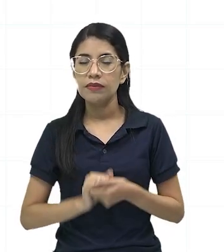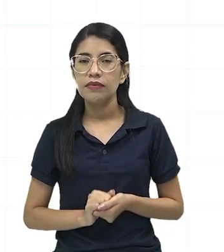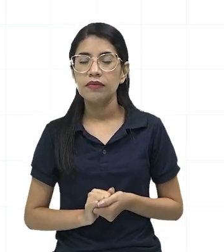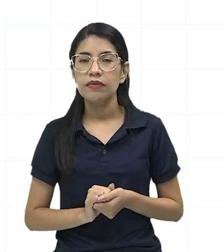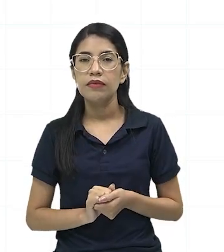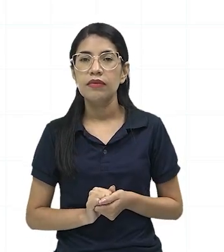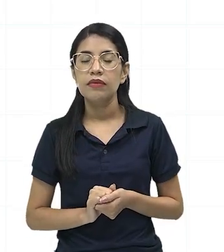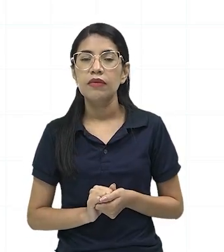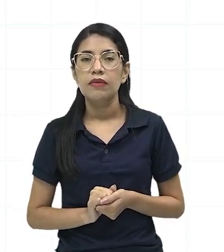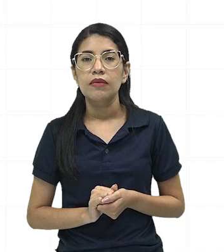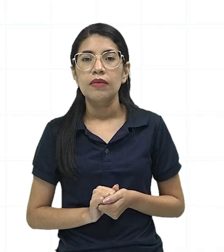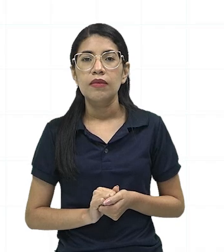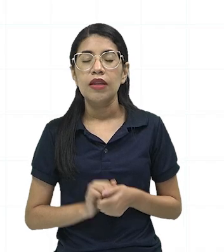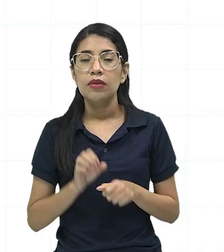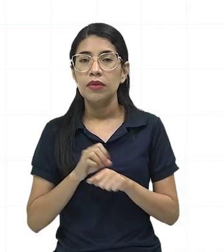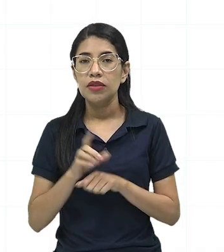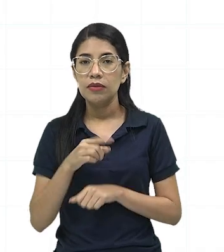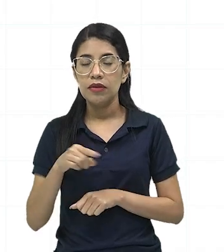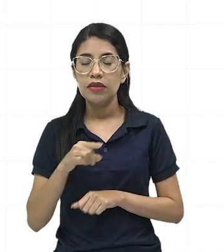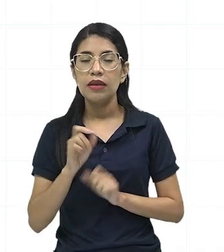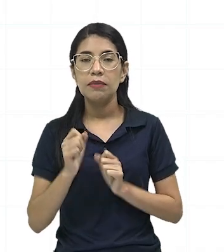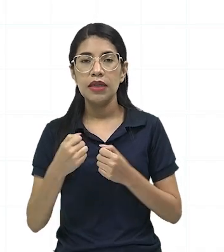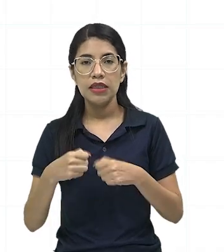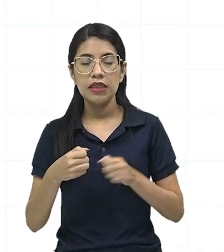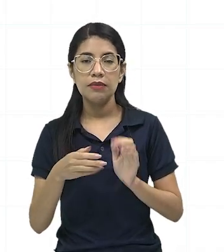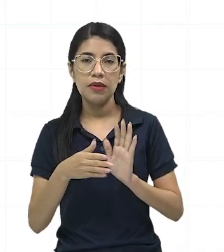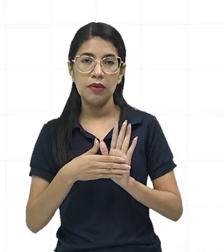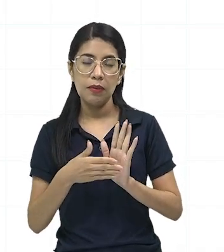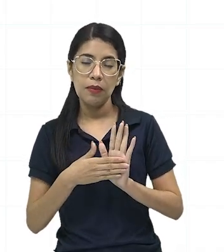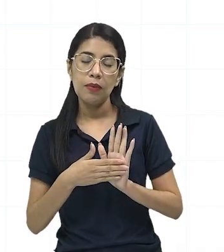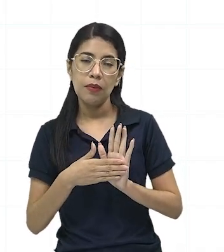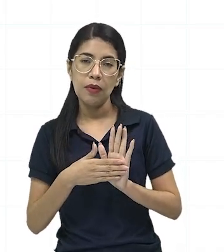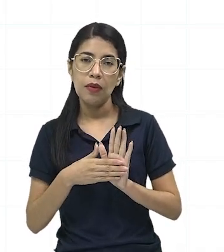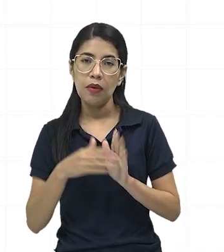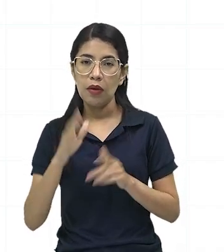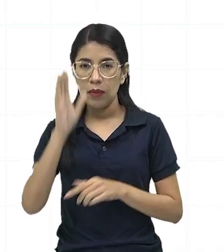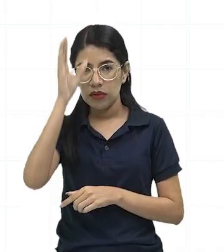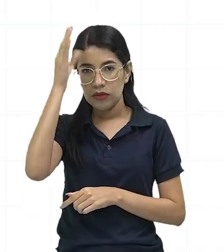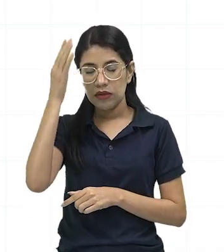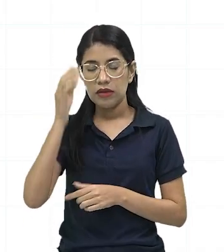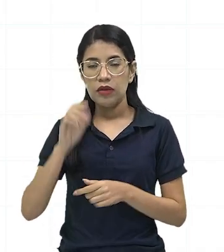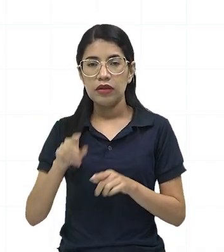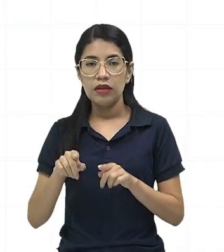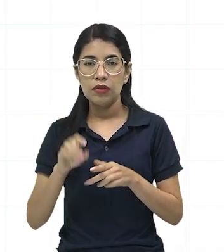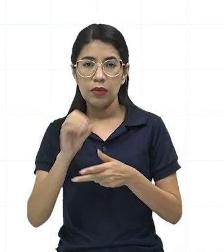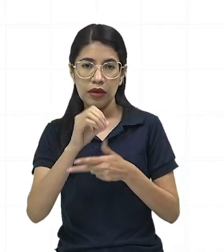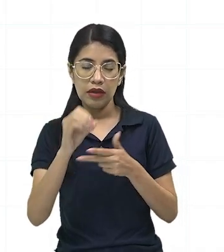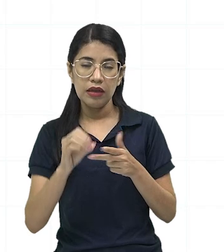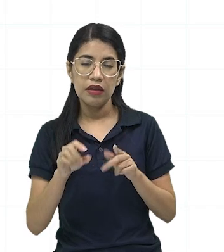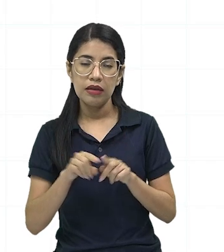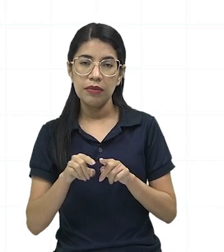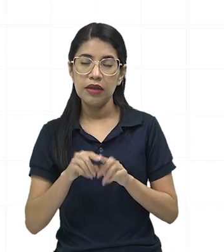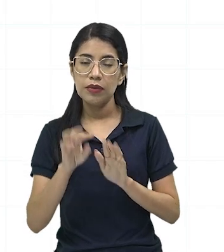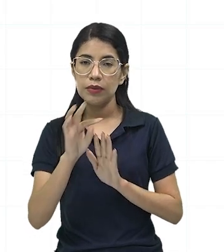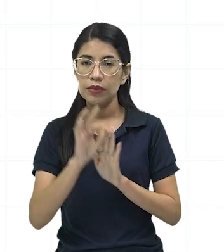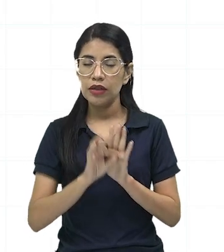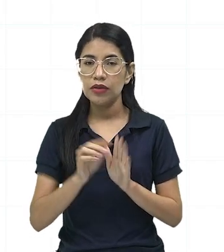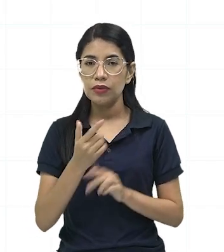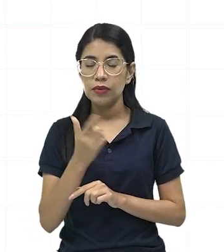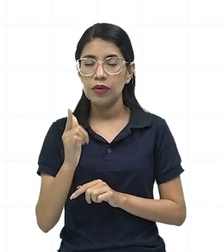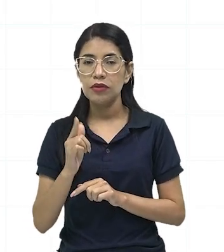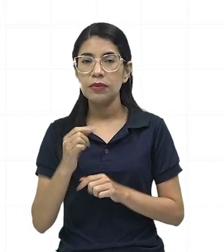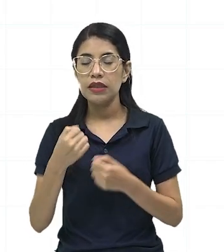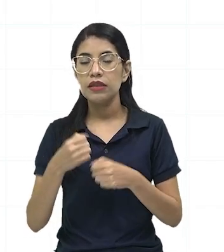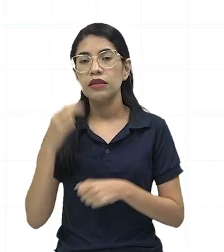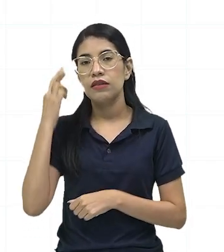informação de que nós precisamos propor essa solução numa redação do Enem ou em outros tipos de texto, pelo menos refletir sobre o